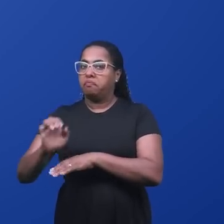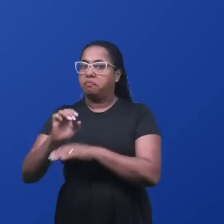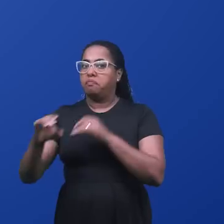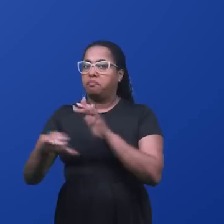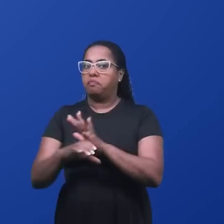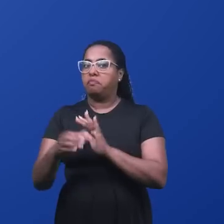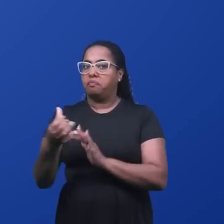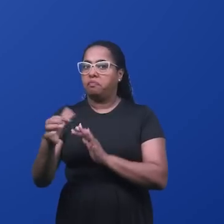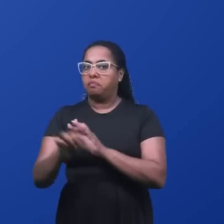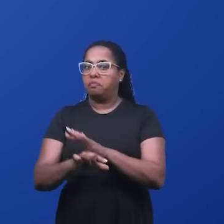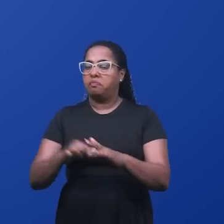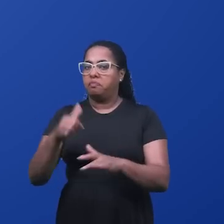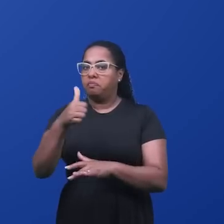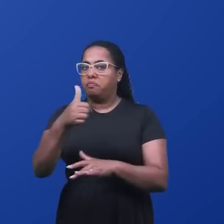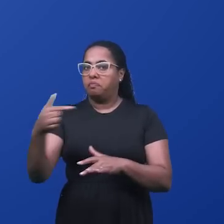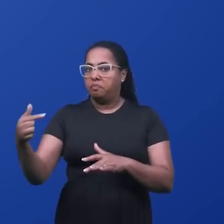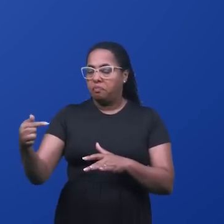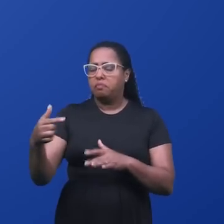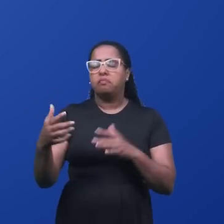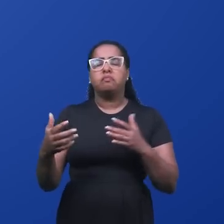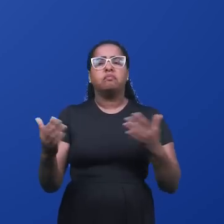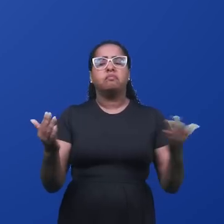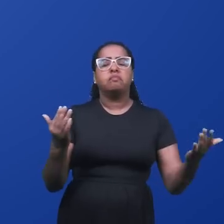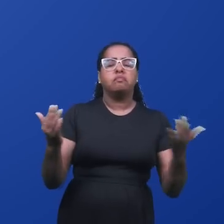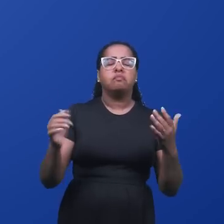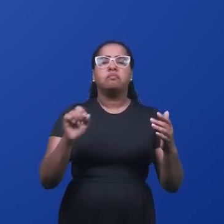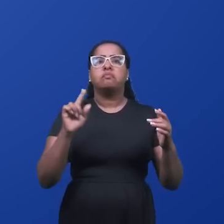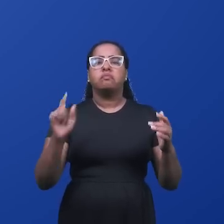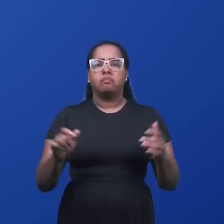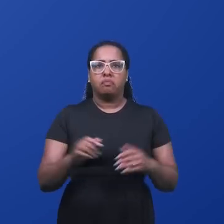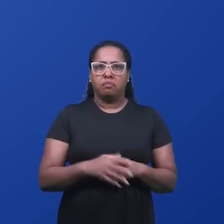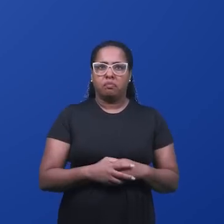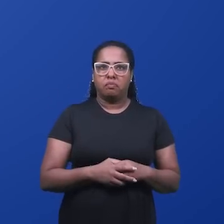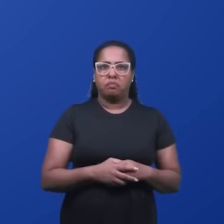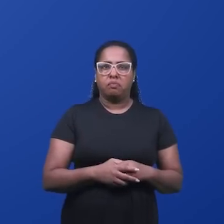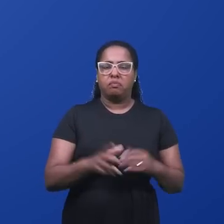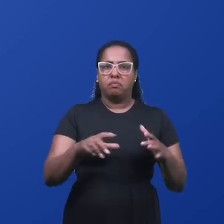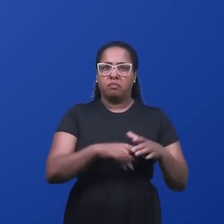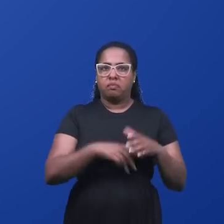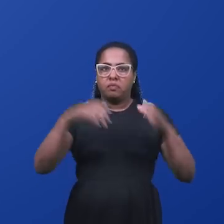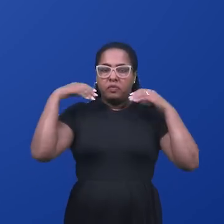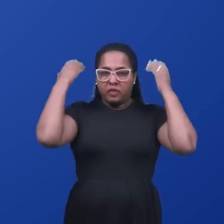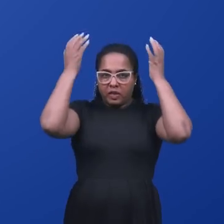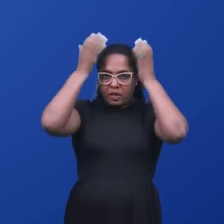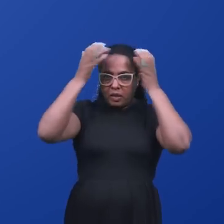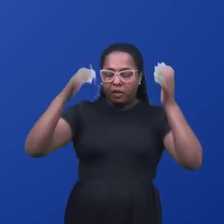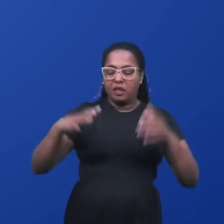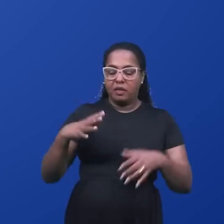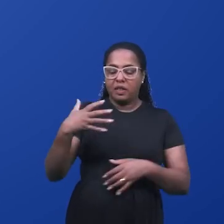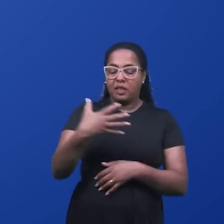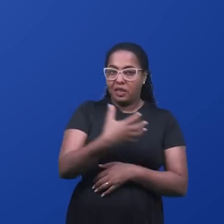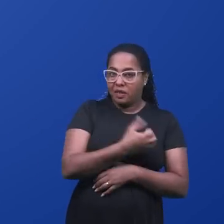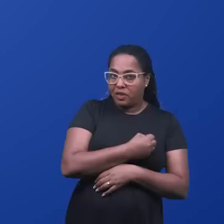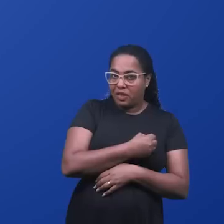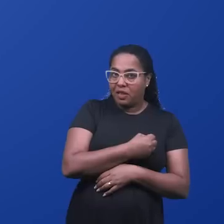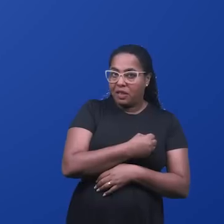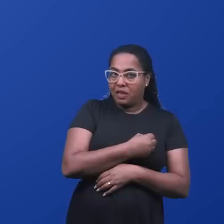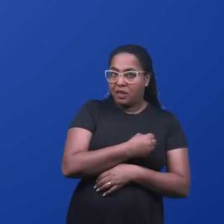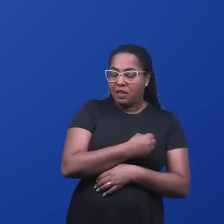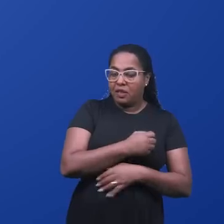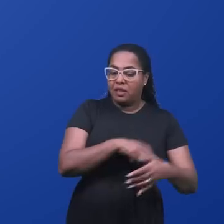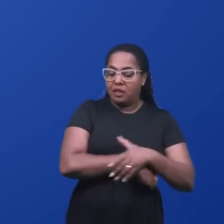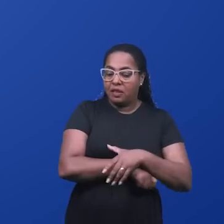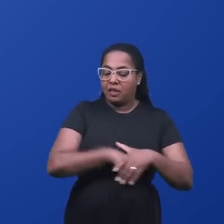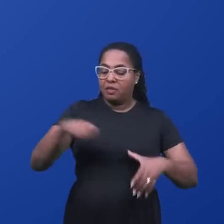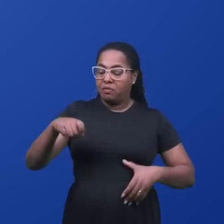Éfeso, capítulo 6, verso 17. Qual a comparação? Tomar o capacete da salvação e